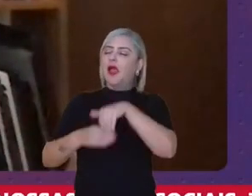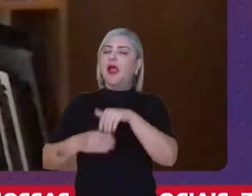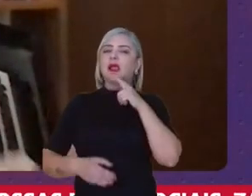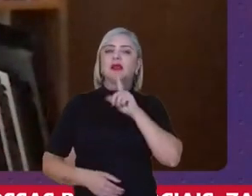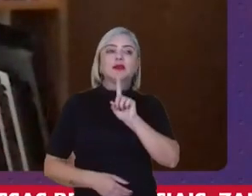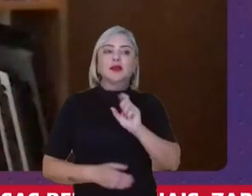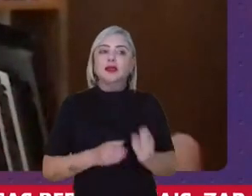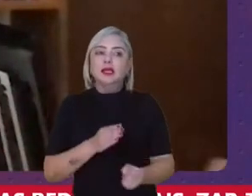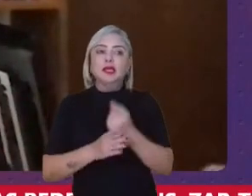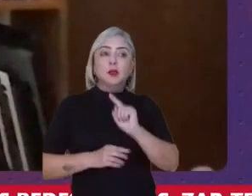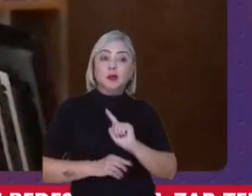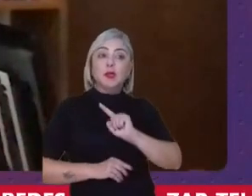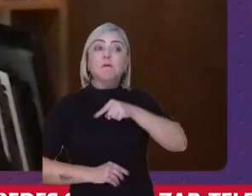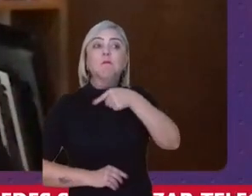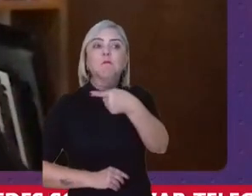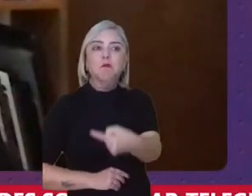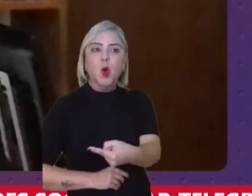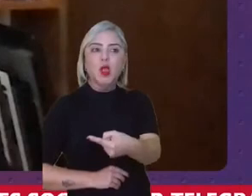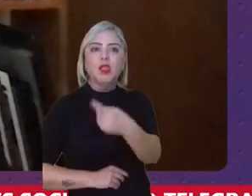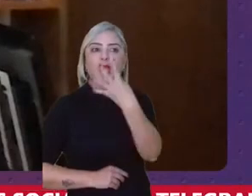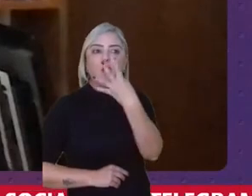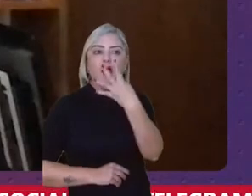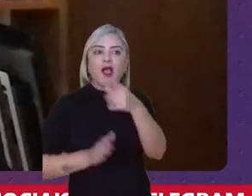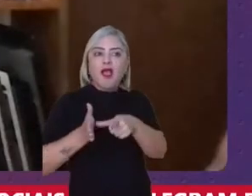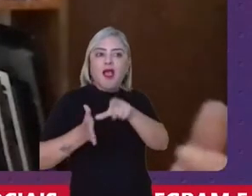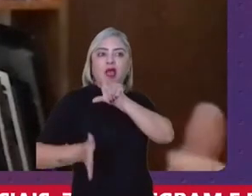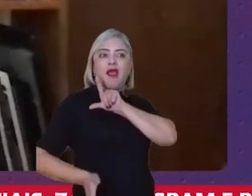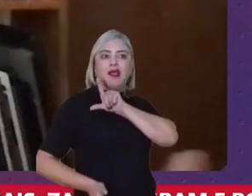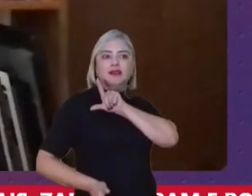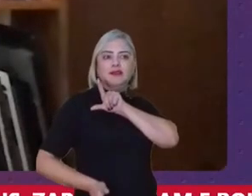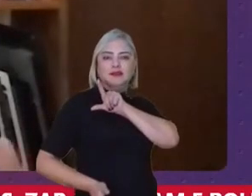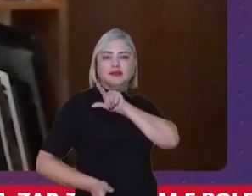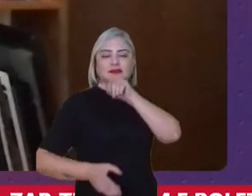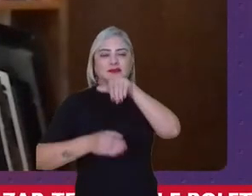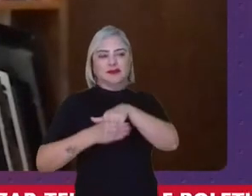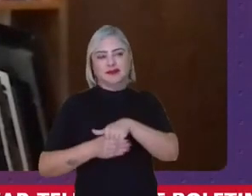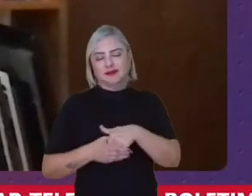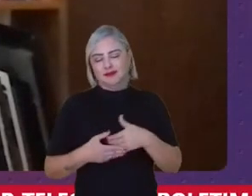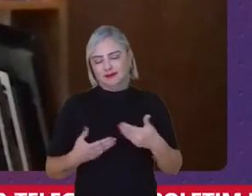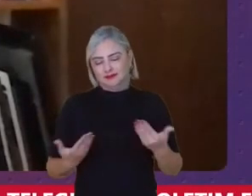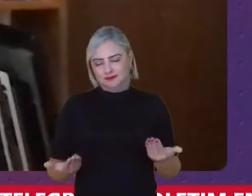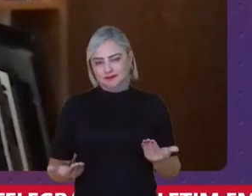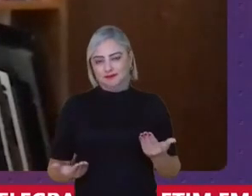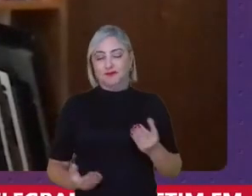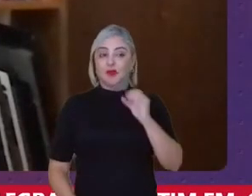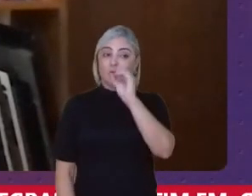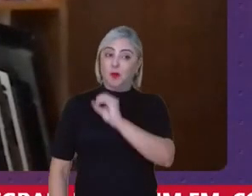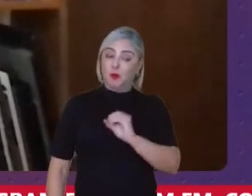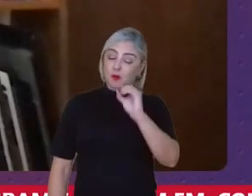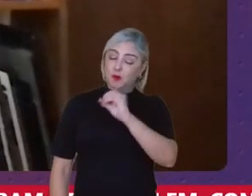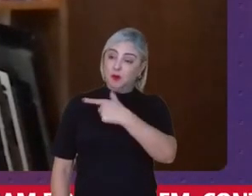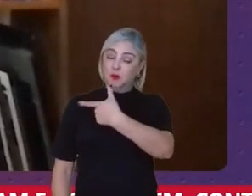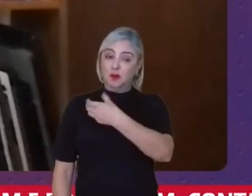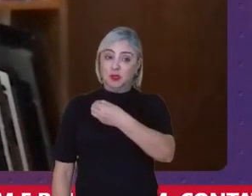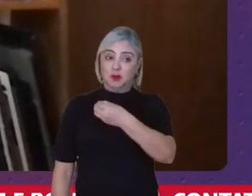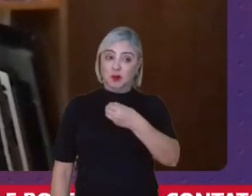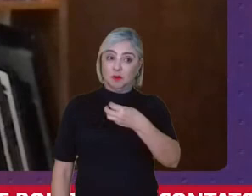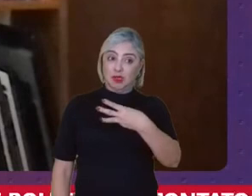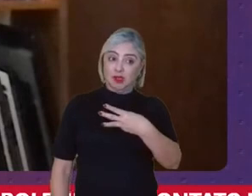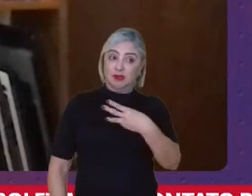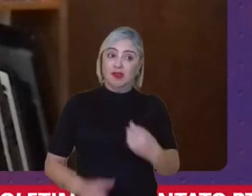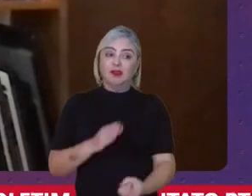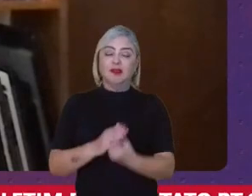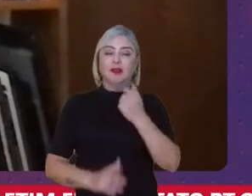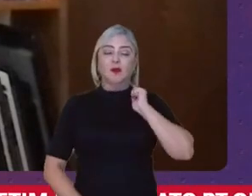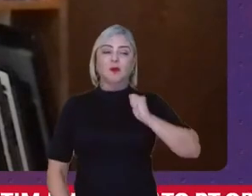eleitoreiro, só que ele criou, né, 4 anos antes das eleições, né? Então, em outubro de 2003, nascia